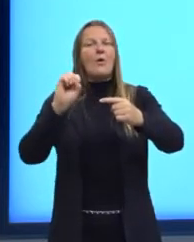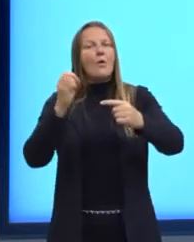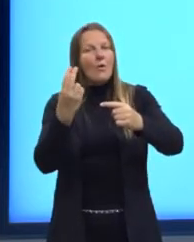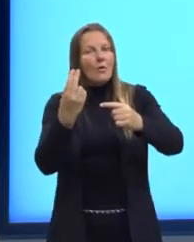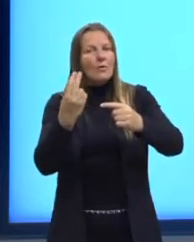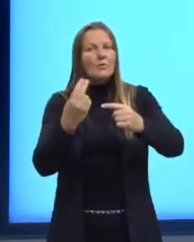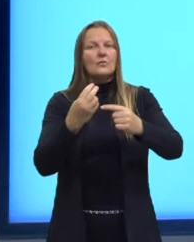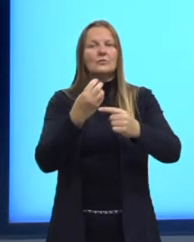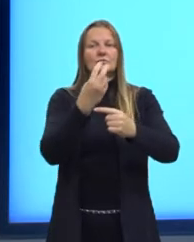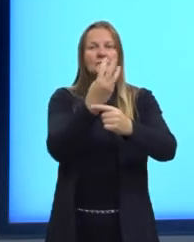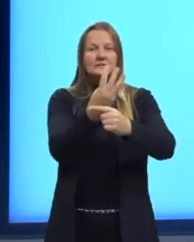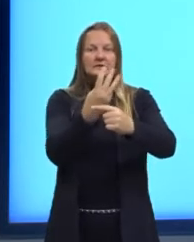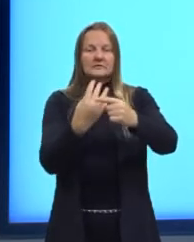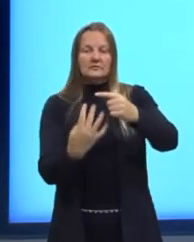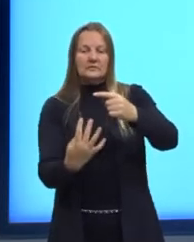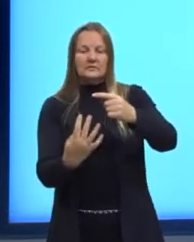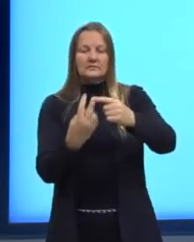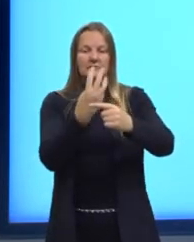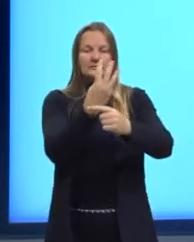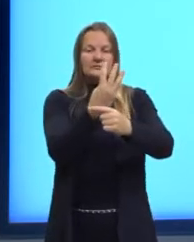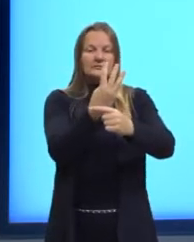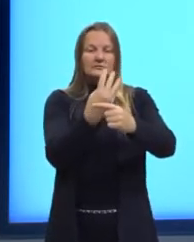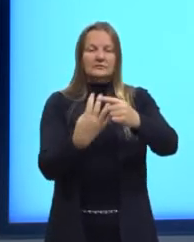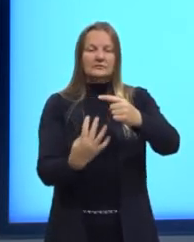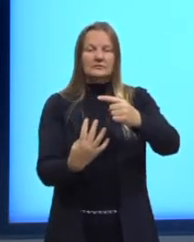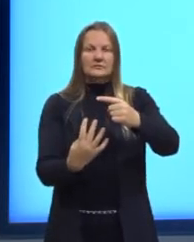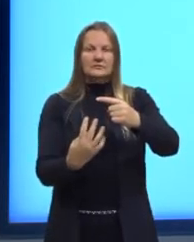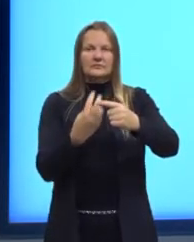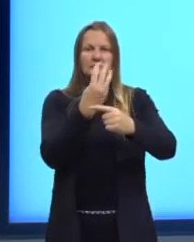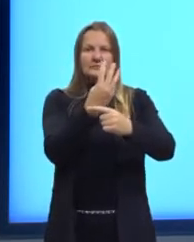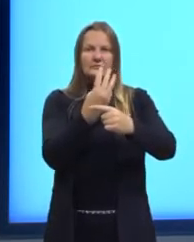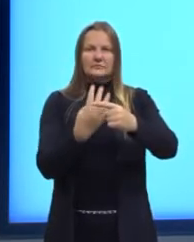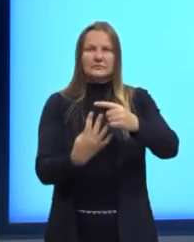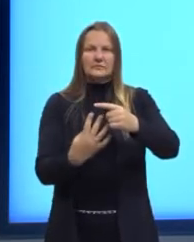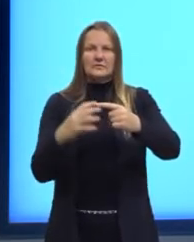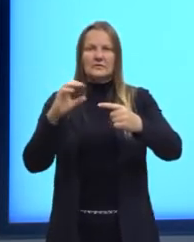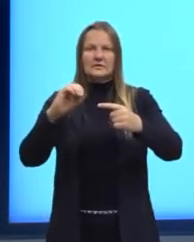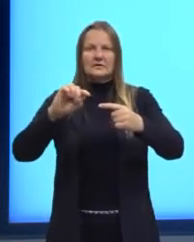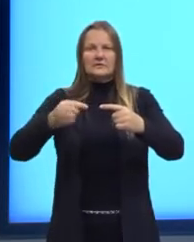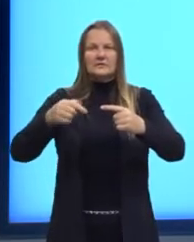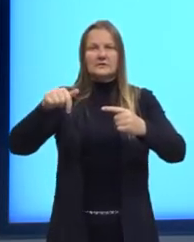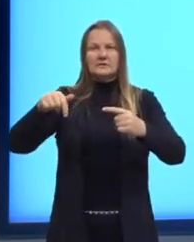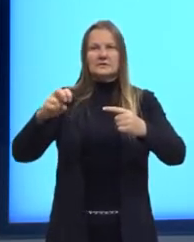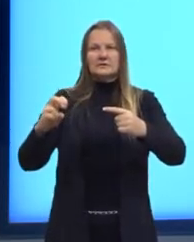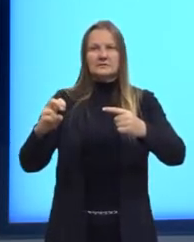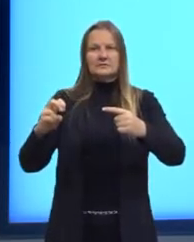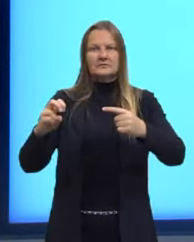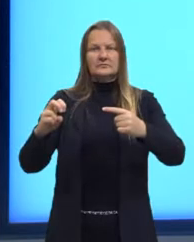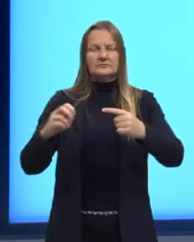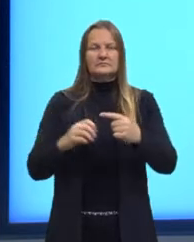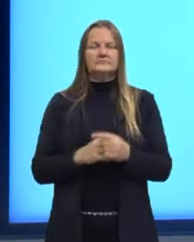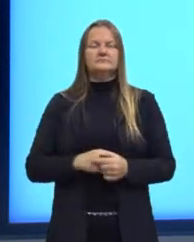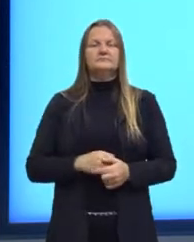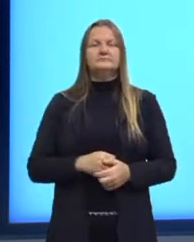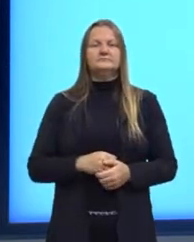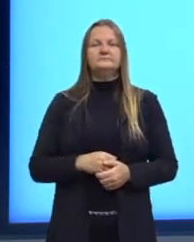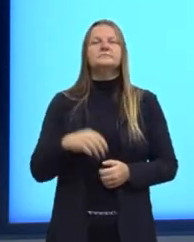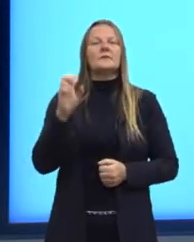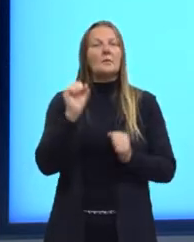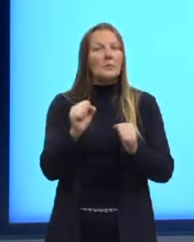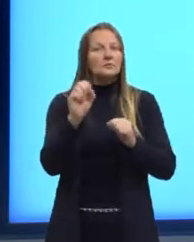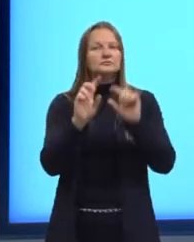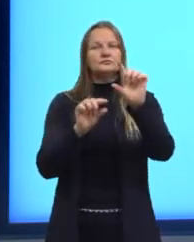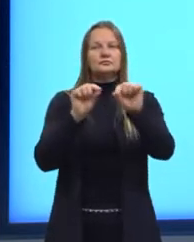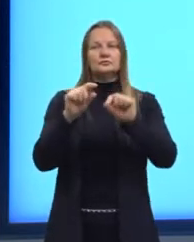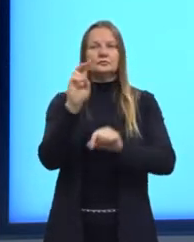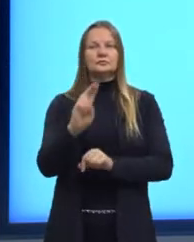ali os três quartos porque três dividido por 4 é 0,75 então aqui vamos utilizar a